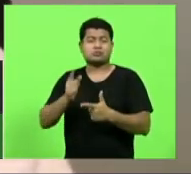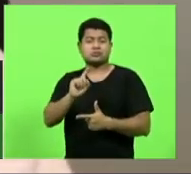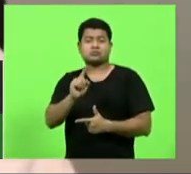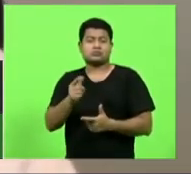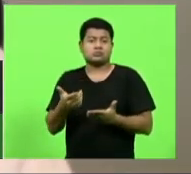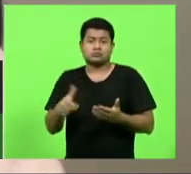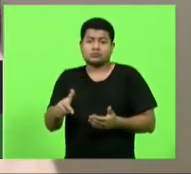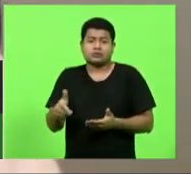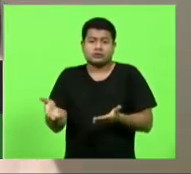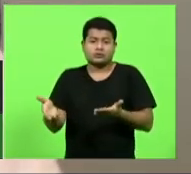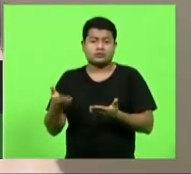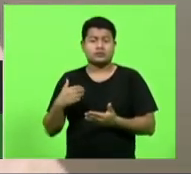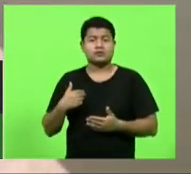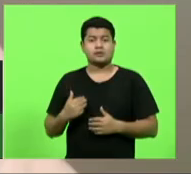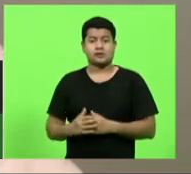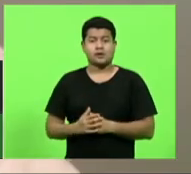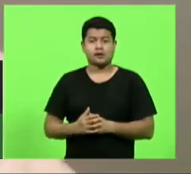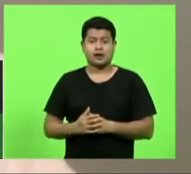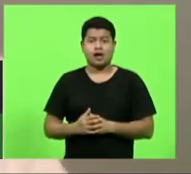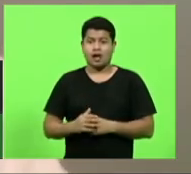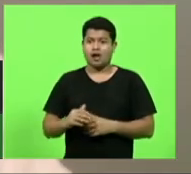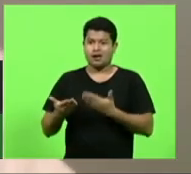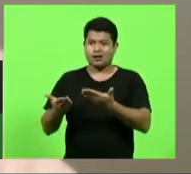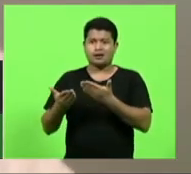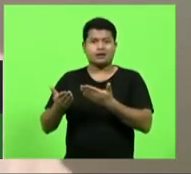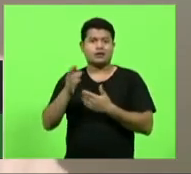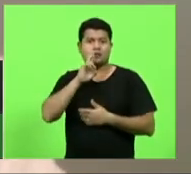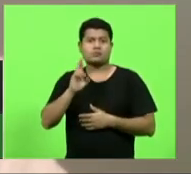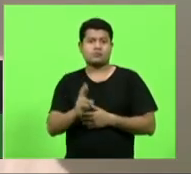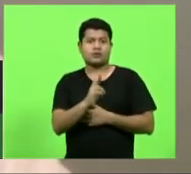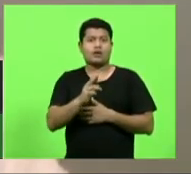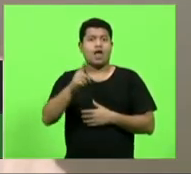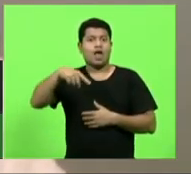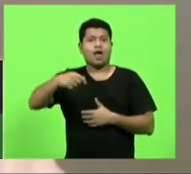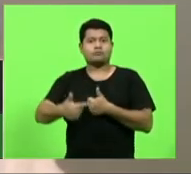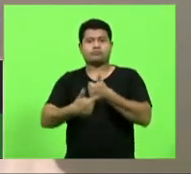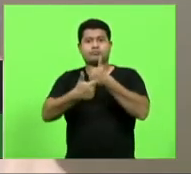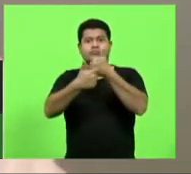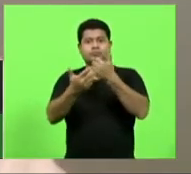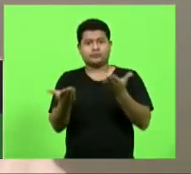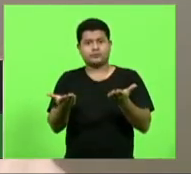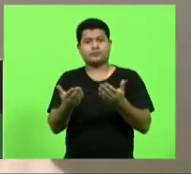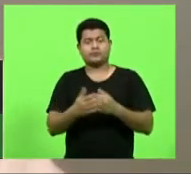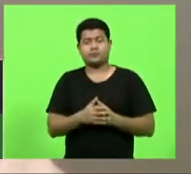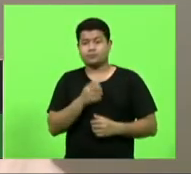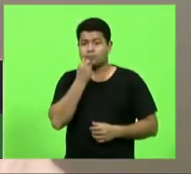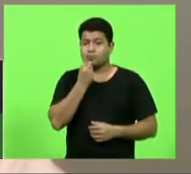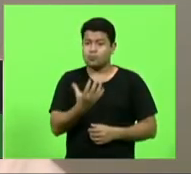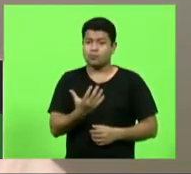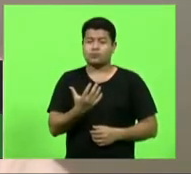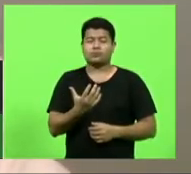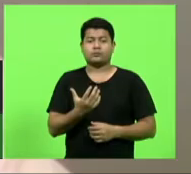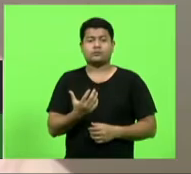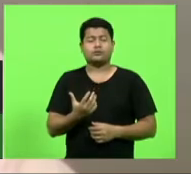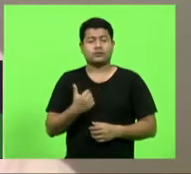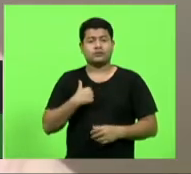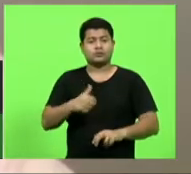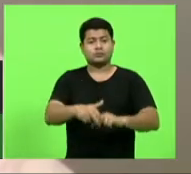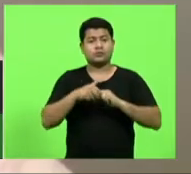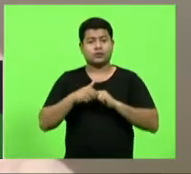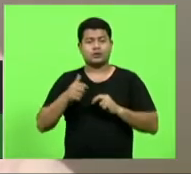De qualquer forma, o resultado é positivo. Então, portanto, meu voto, eu quero manifestar meu voto, eu não